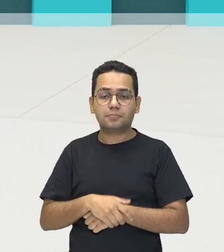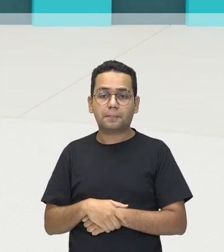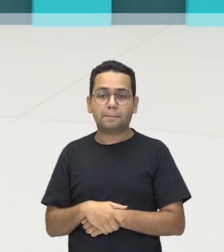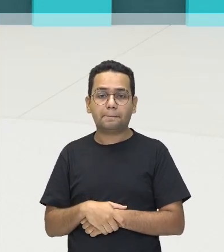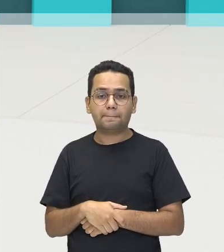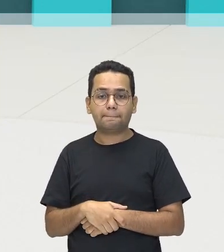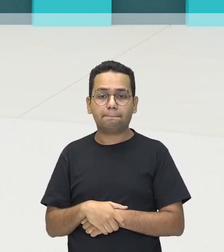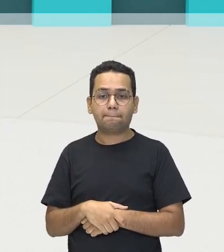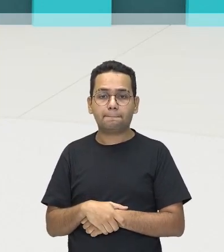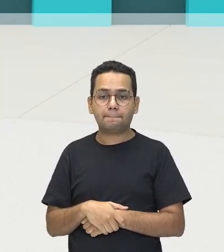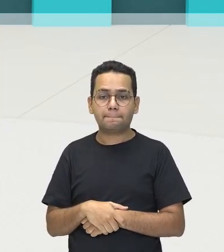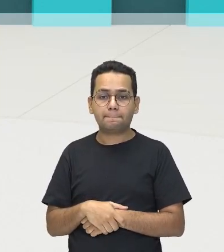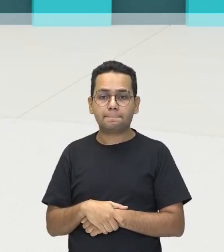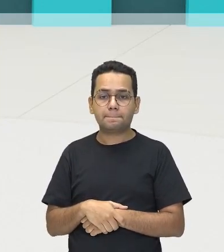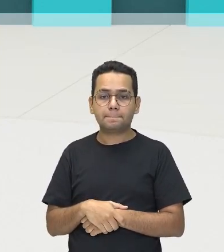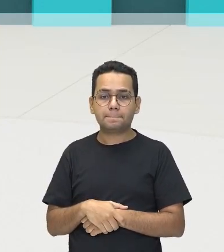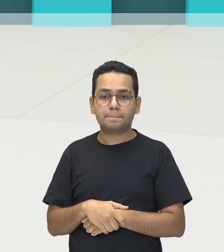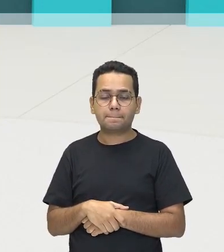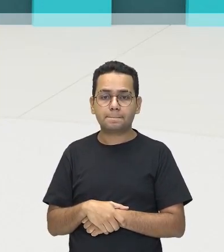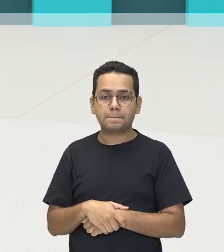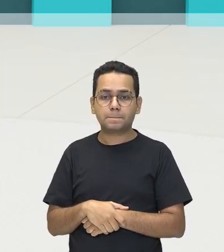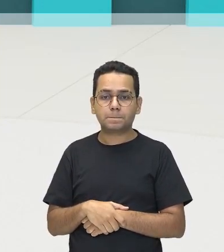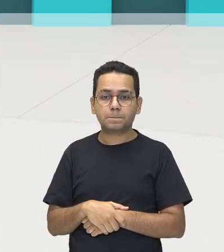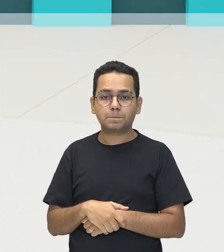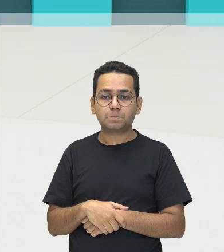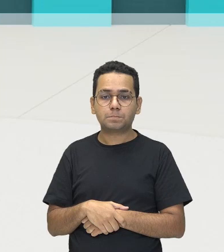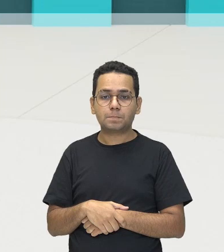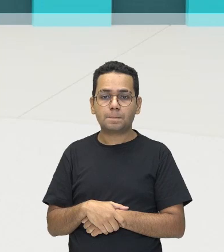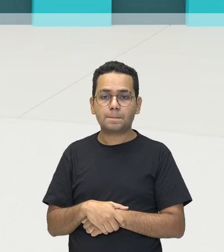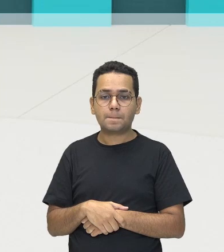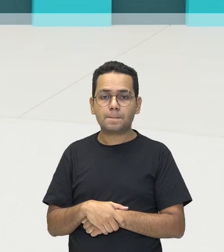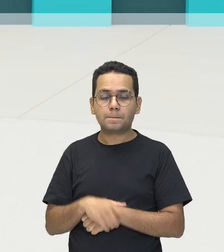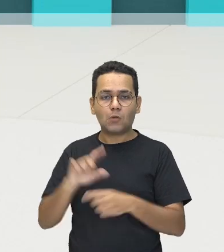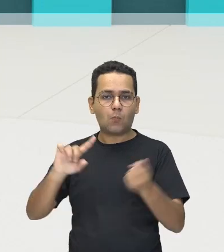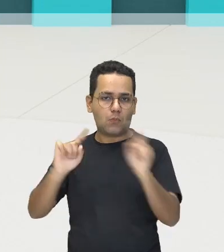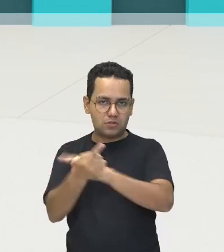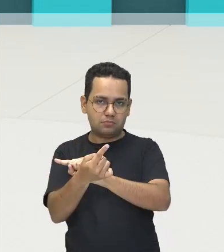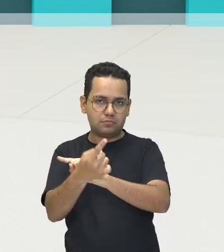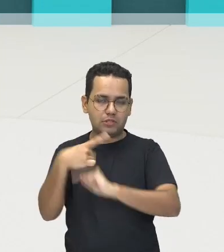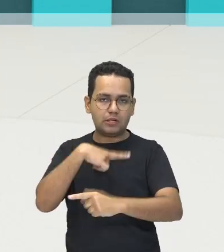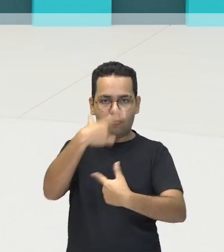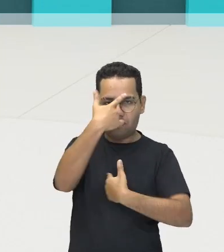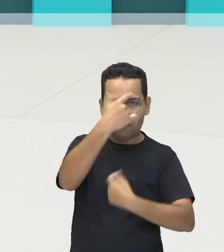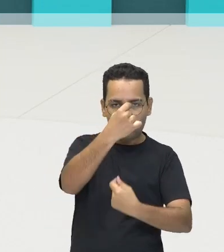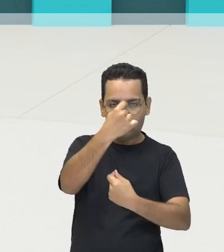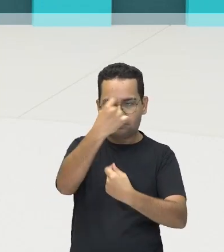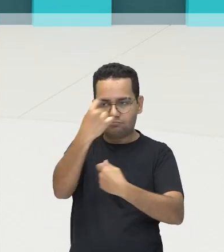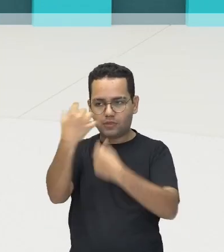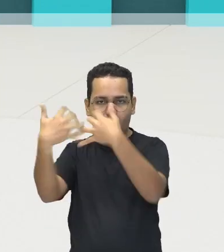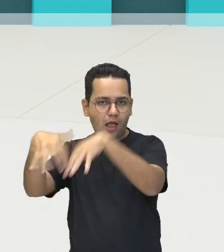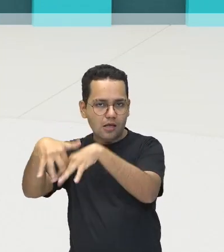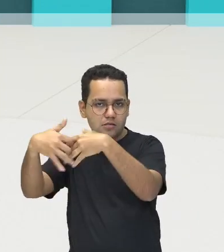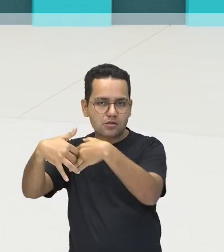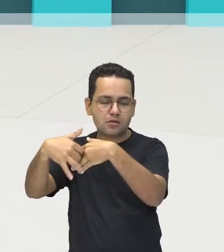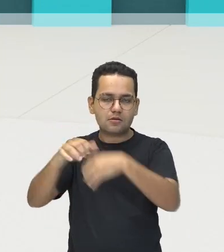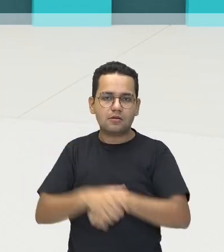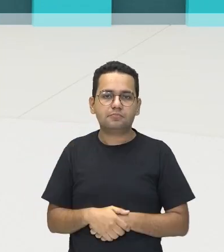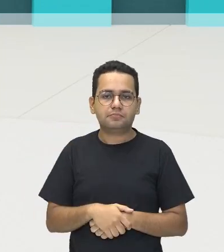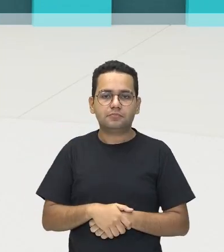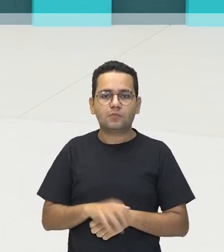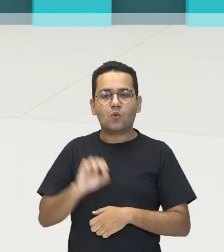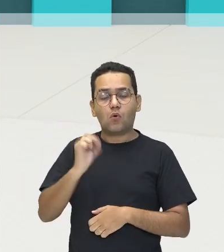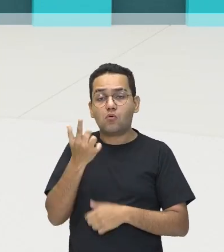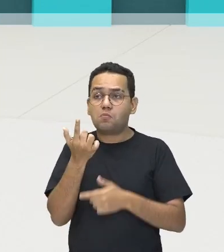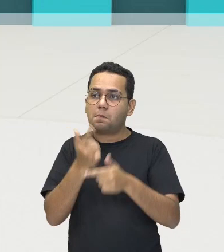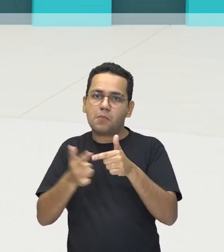entre quem, professora, ou entre o quê? Fé versus razão, conflitos internos. Como assim, professora? Se vocês